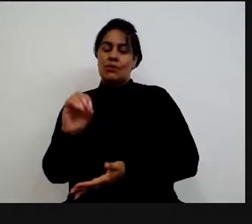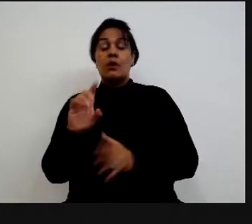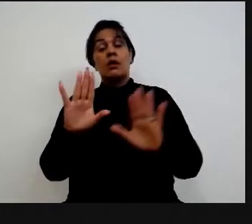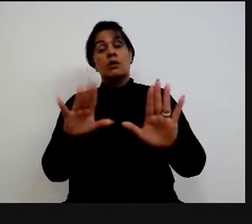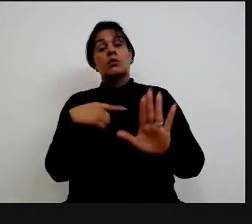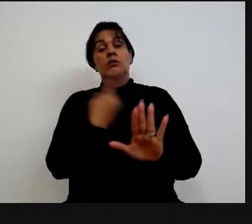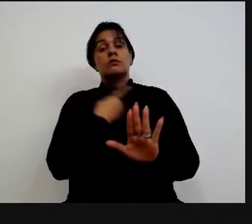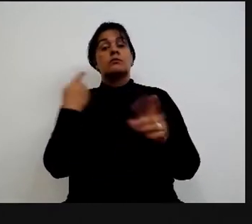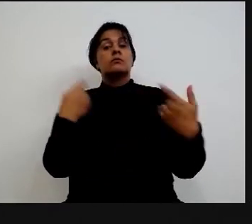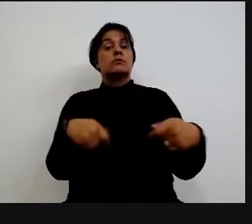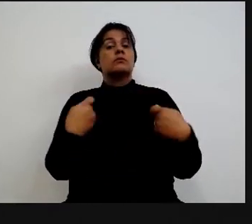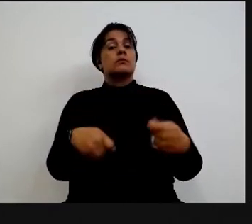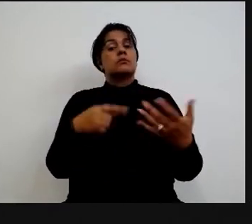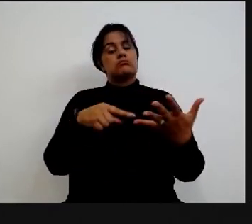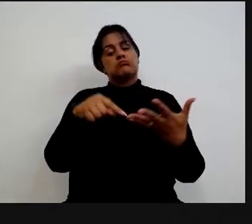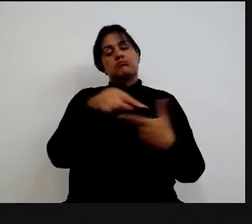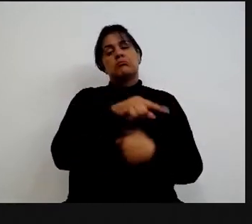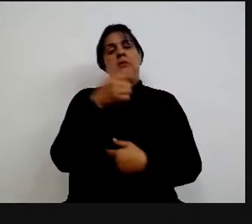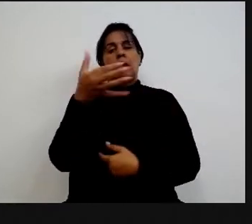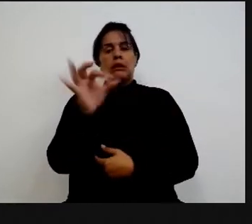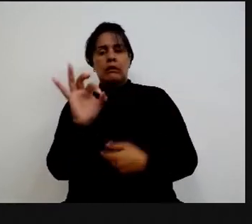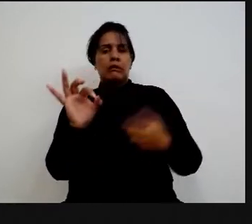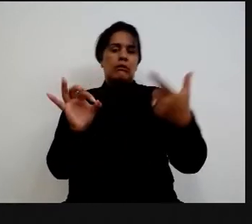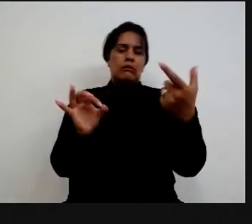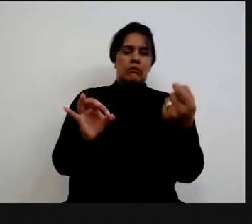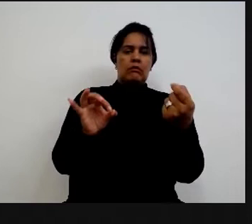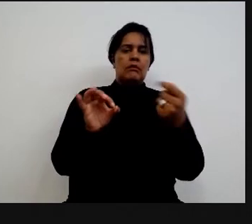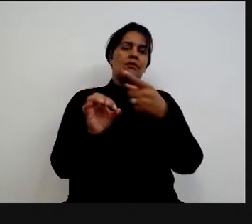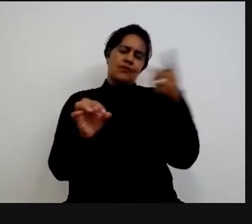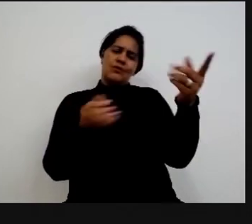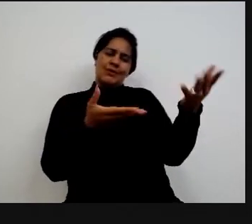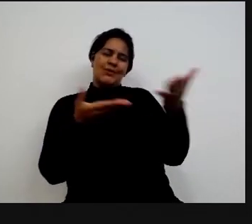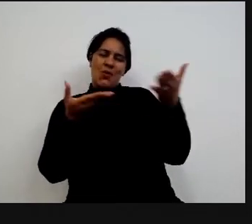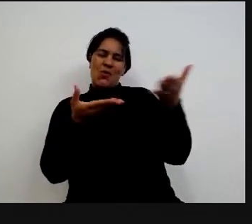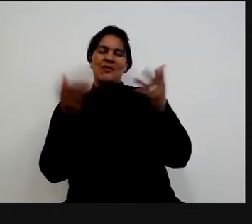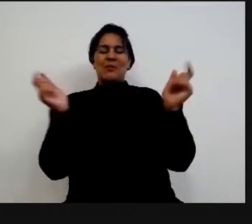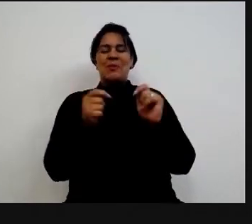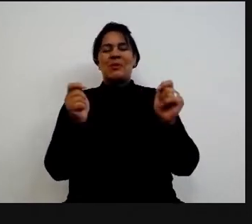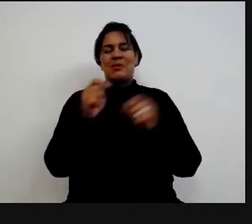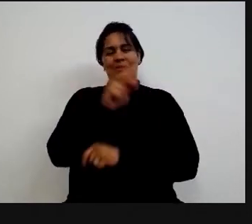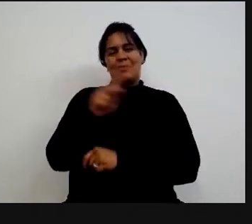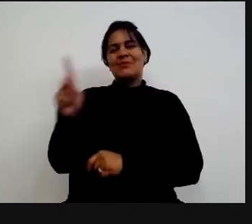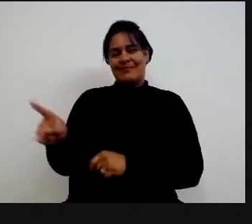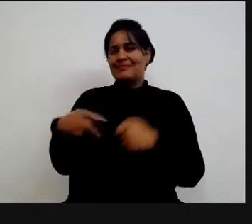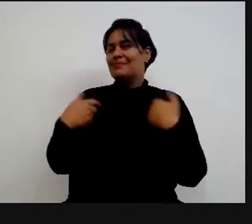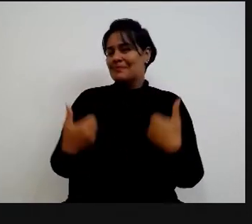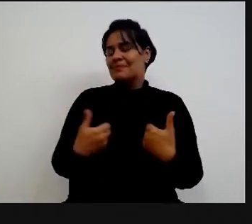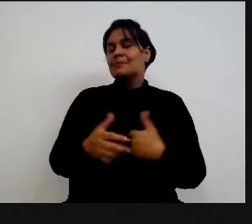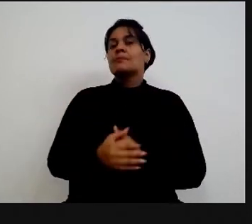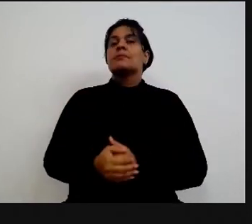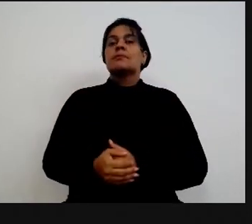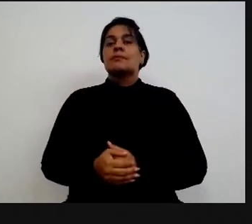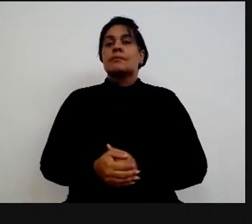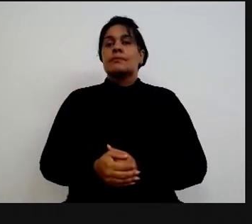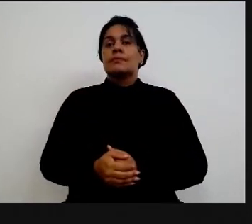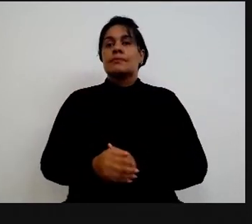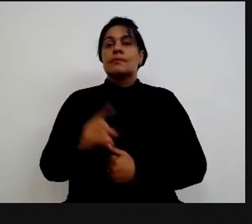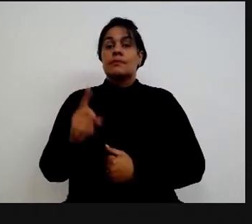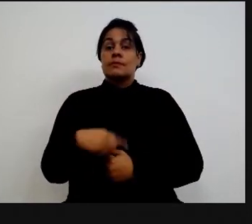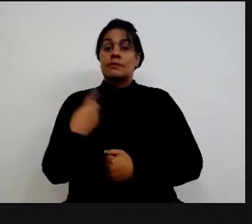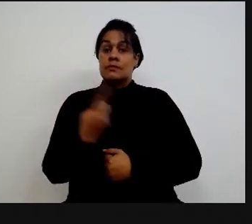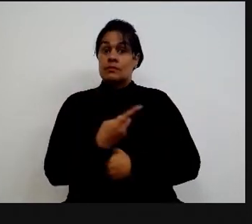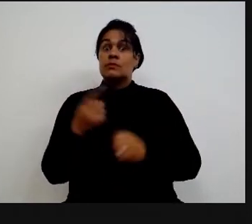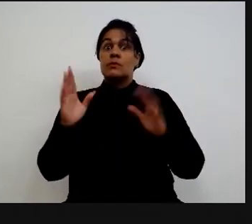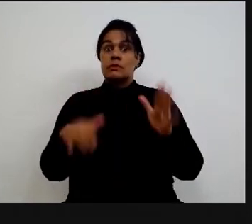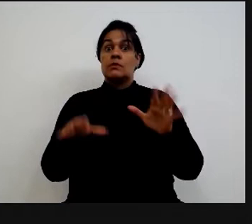10, 20, né, todos vocês estão convidados para serem nossos professores, quem não é ainda, o Márcio já é, você já é, não. Então, nós soltamos